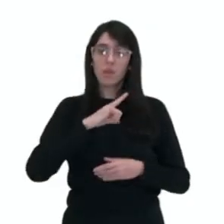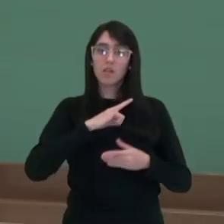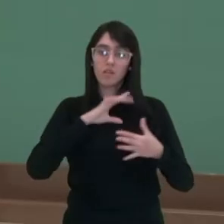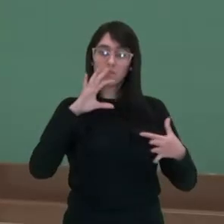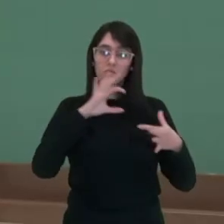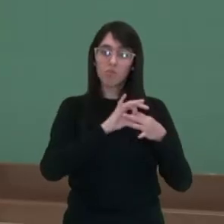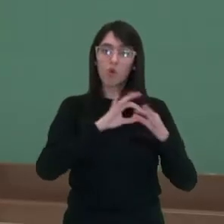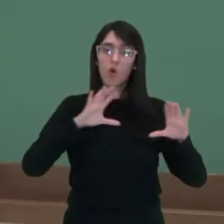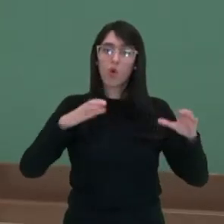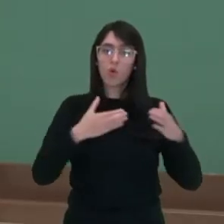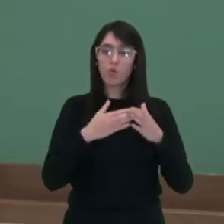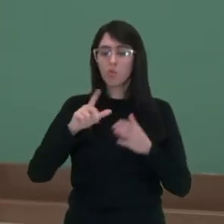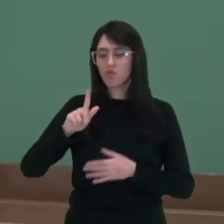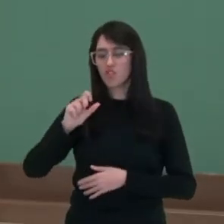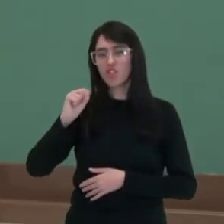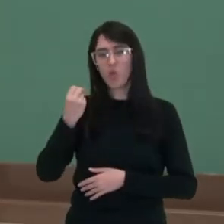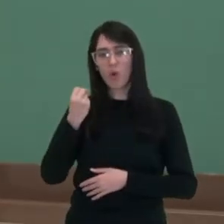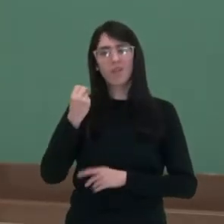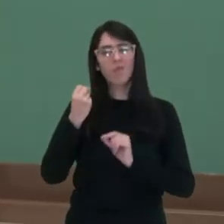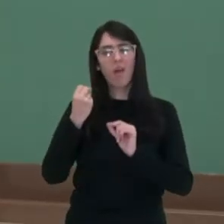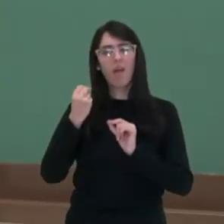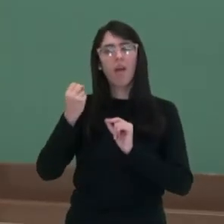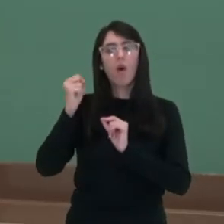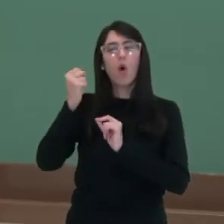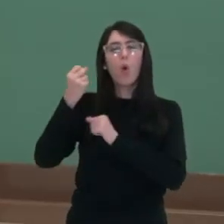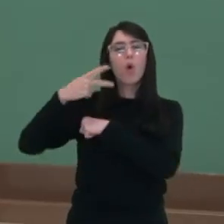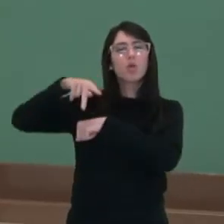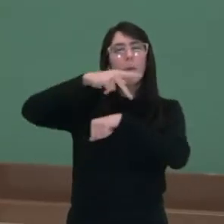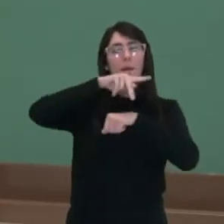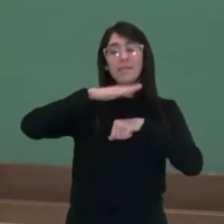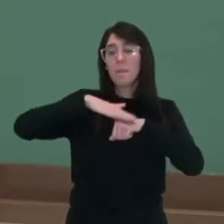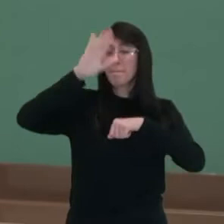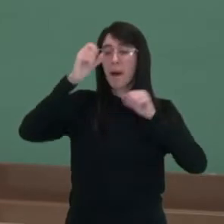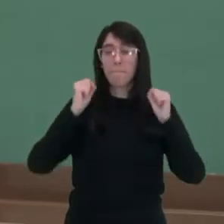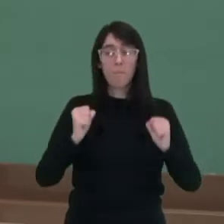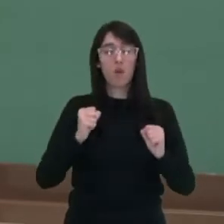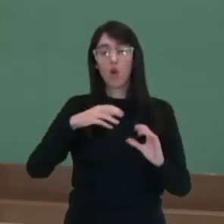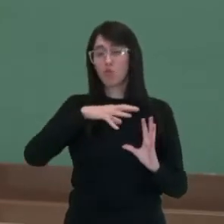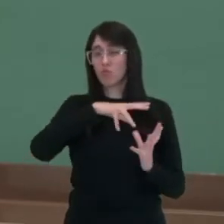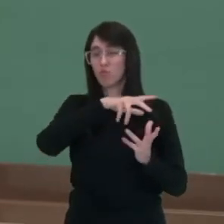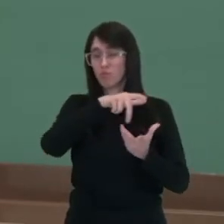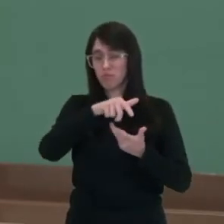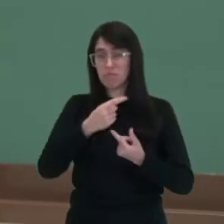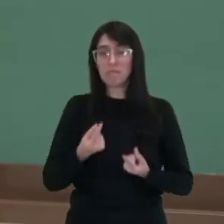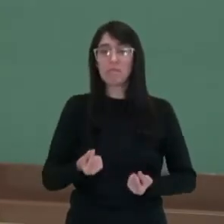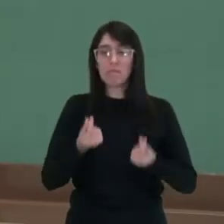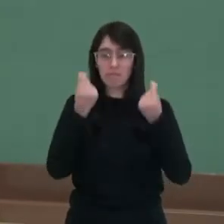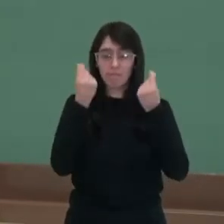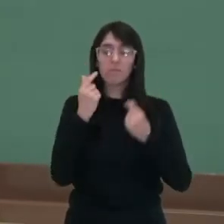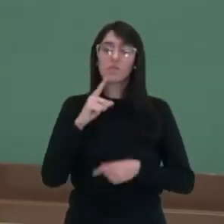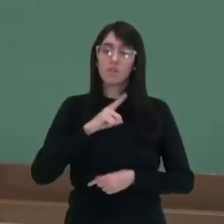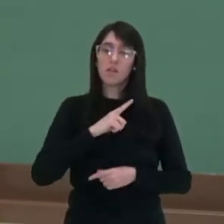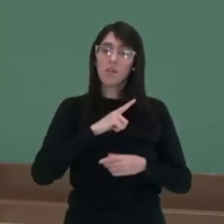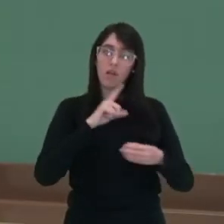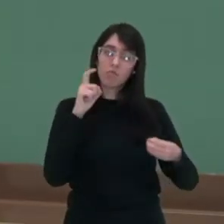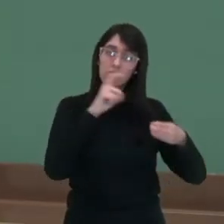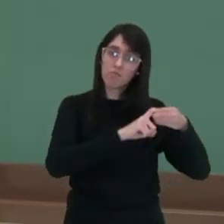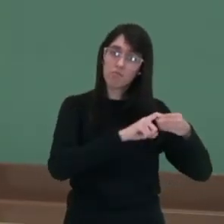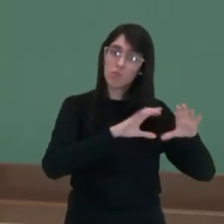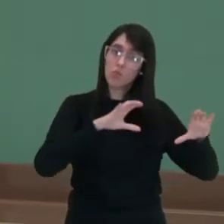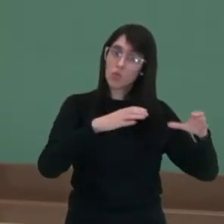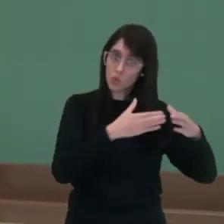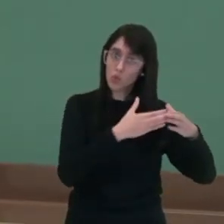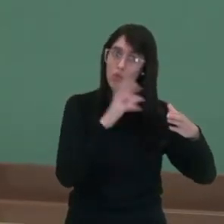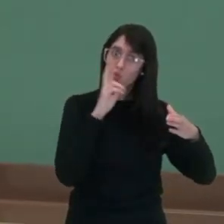do G8, das 8 nações mais poderosas do mundo. E ela está inserida nesse grupo aqui não